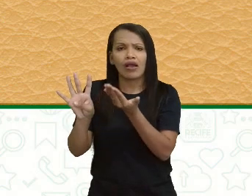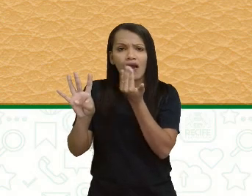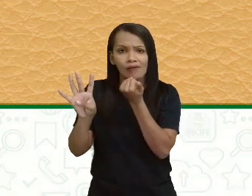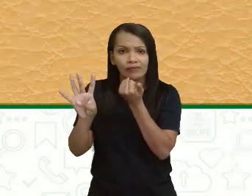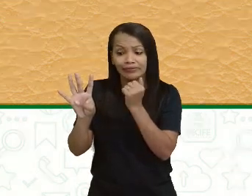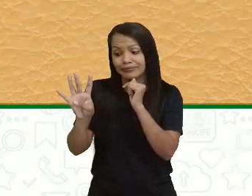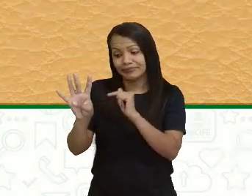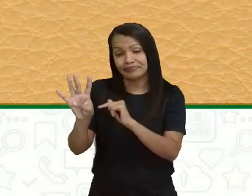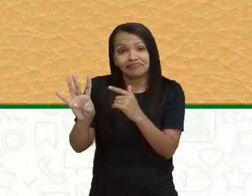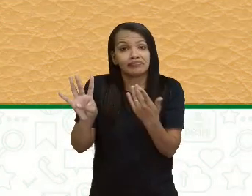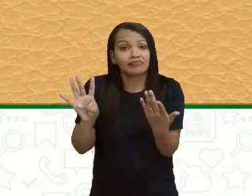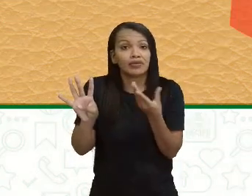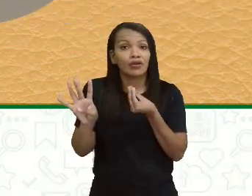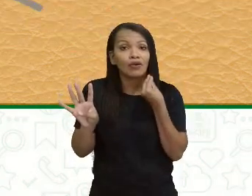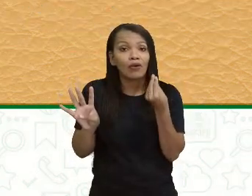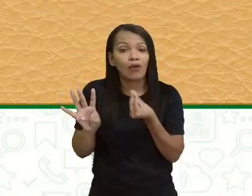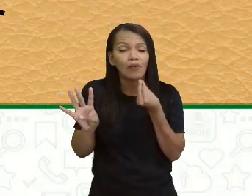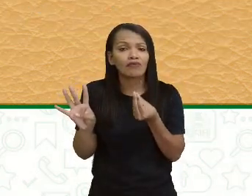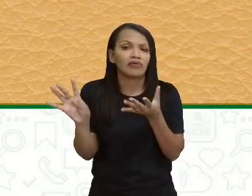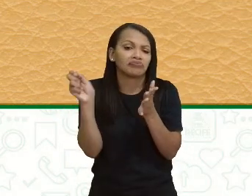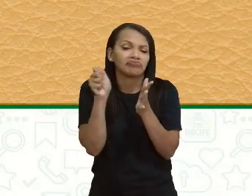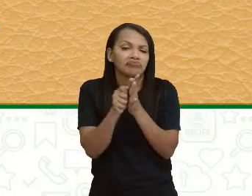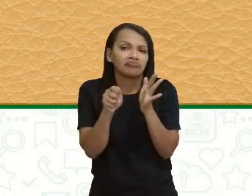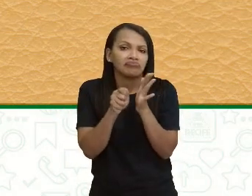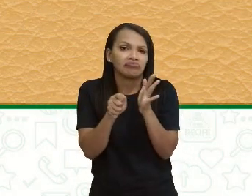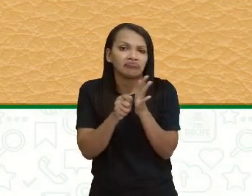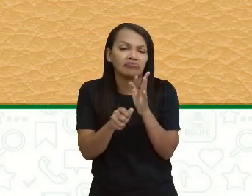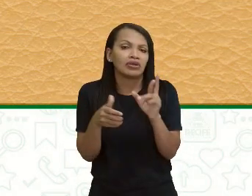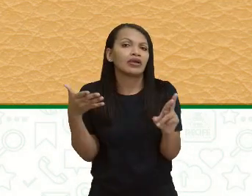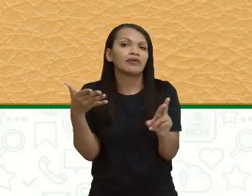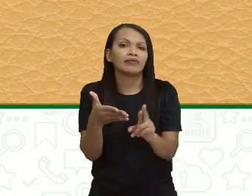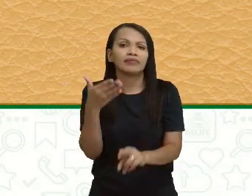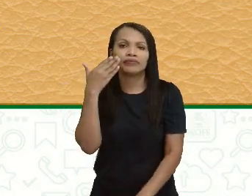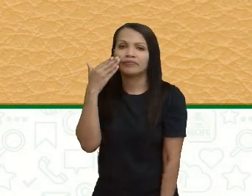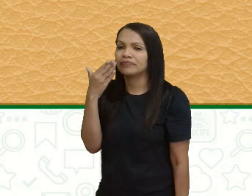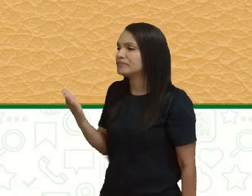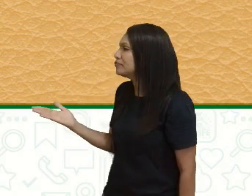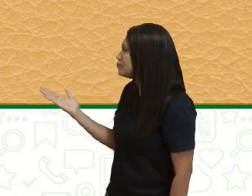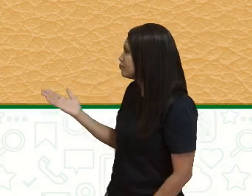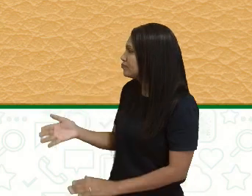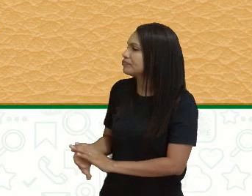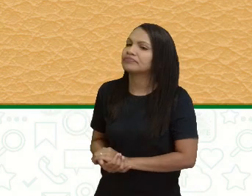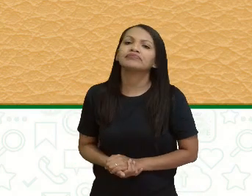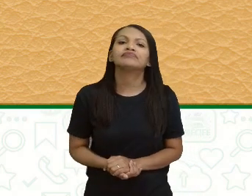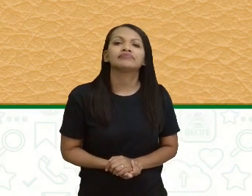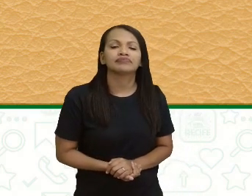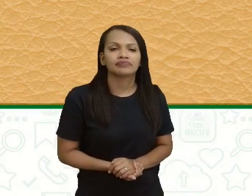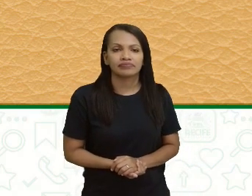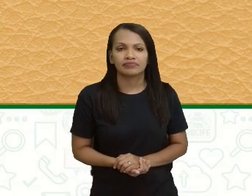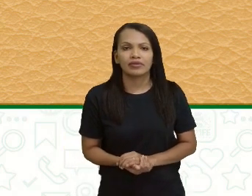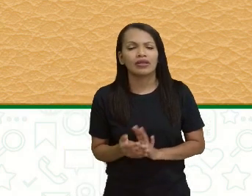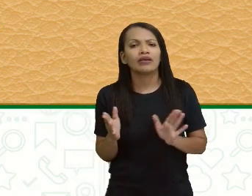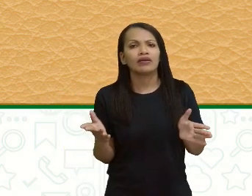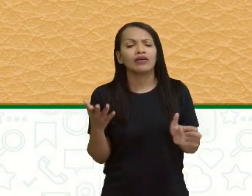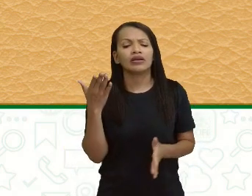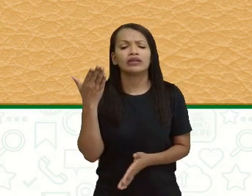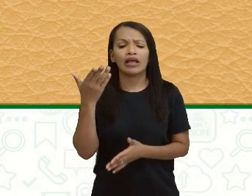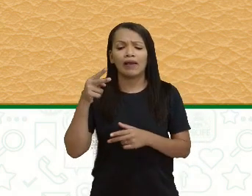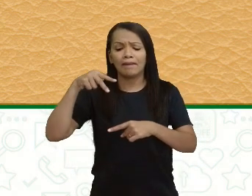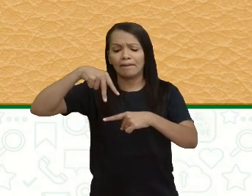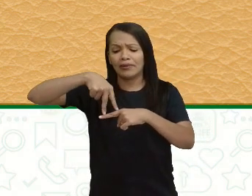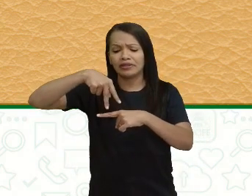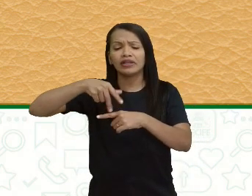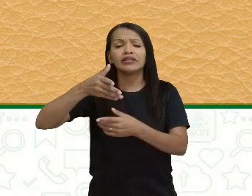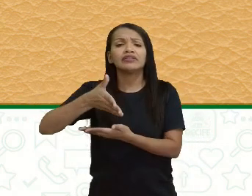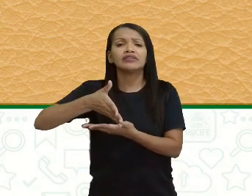ver? Olha só. Em quantas partes iguais a pizza foi dividida? Ela